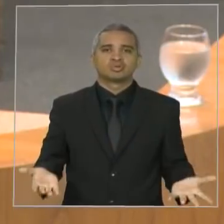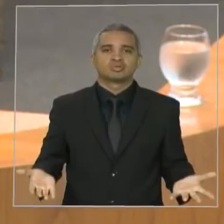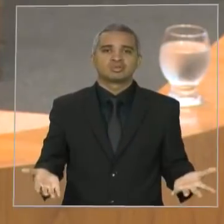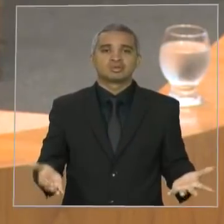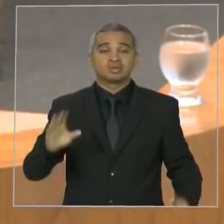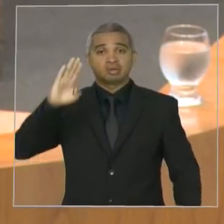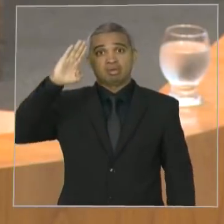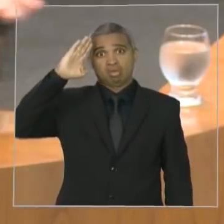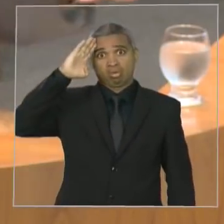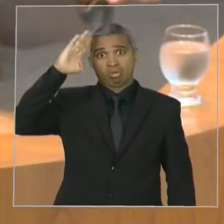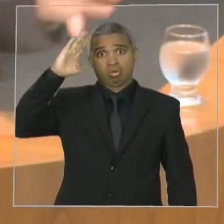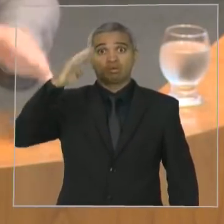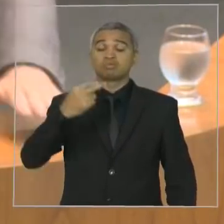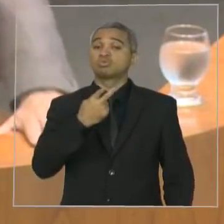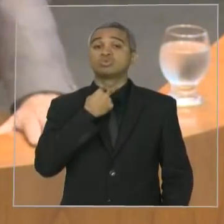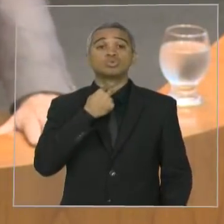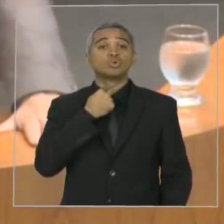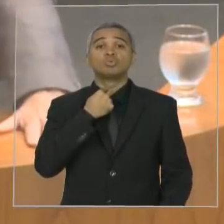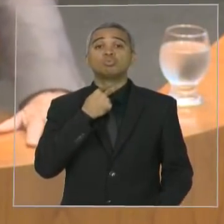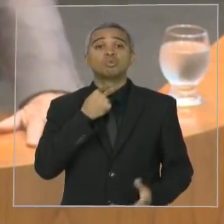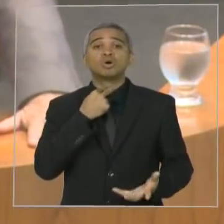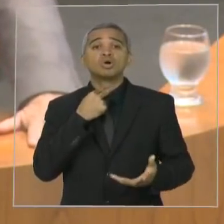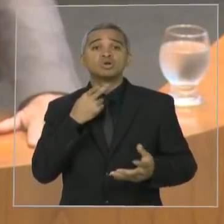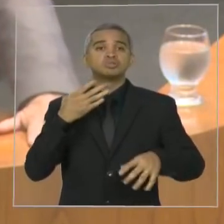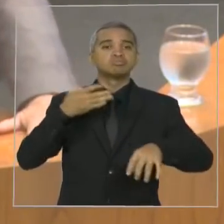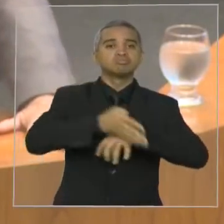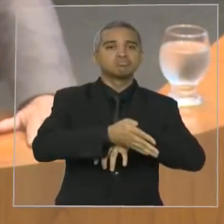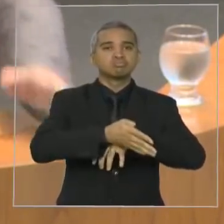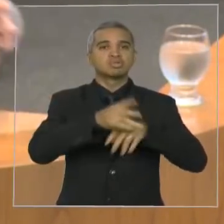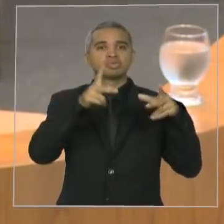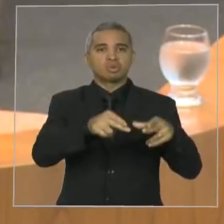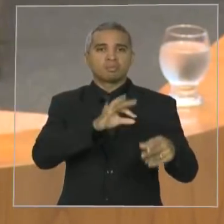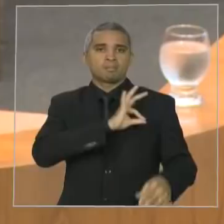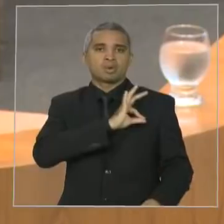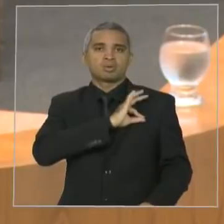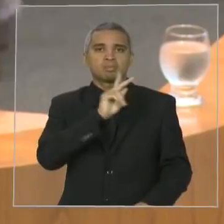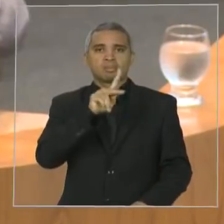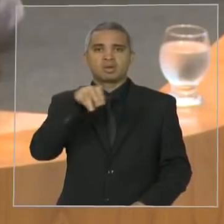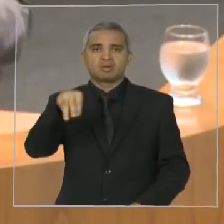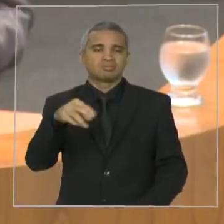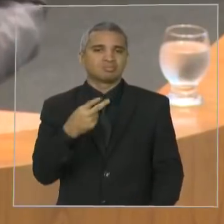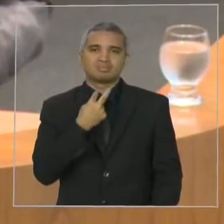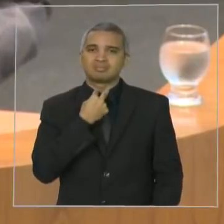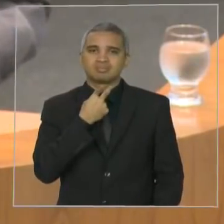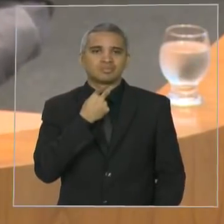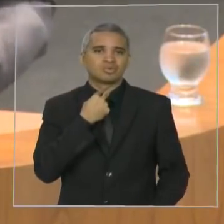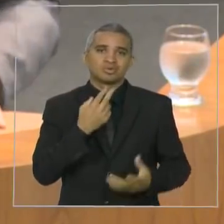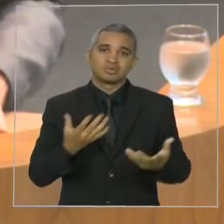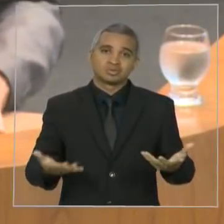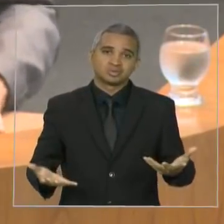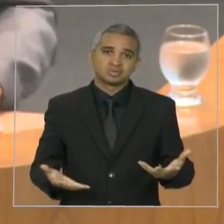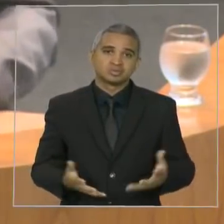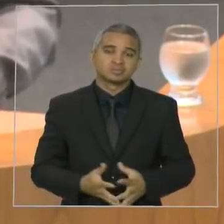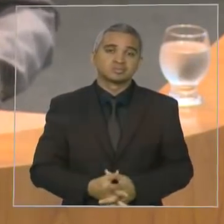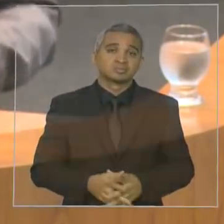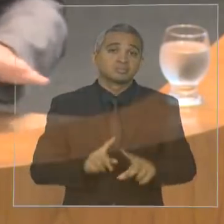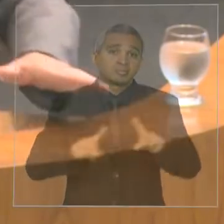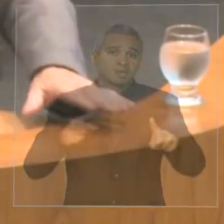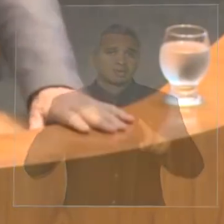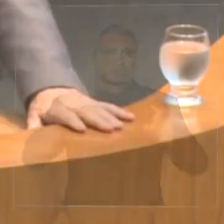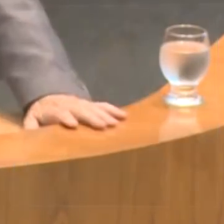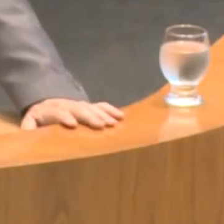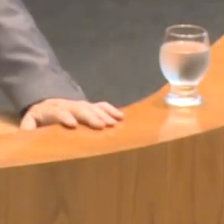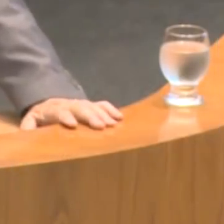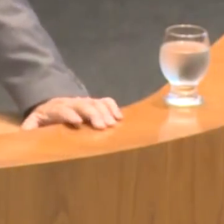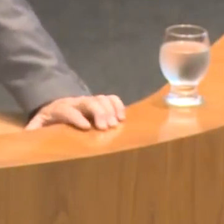Defesa que o Exército não tem de poder de polícia. Então, o que é que mudou no Rio de Janeiro? O Rio